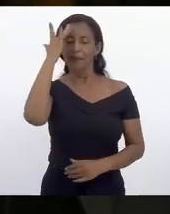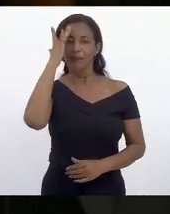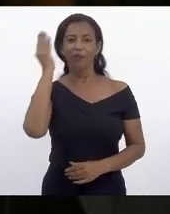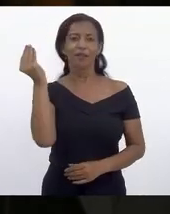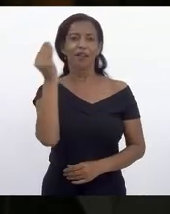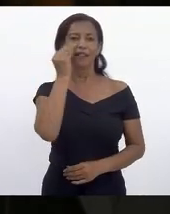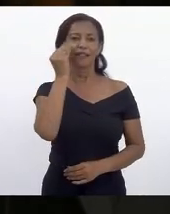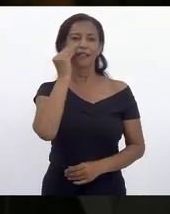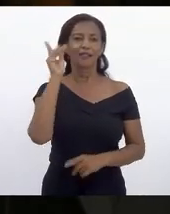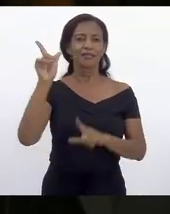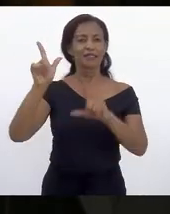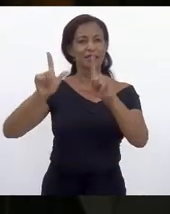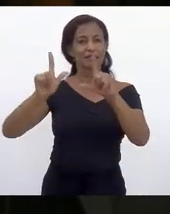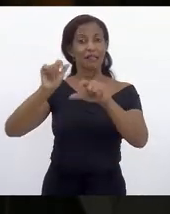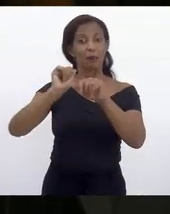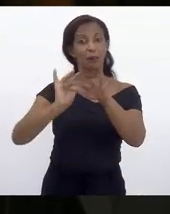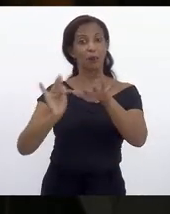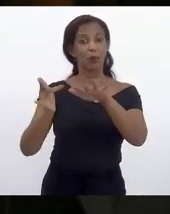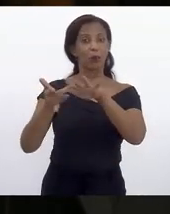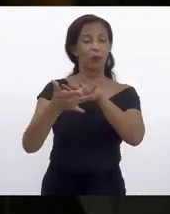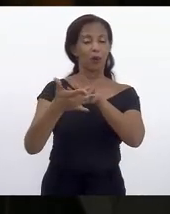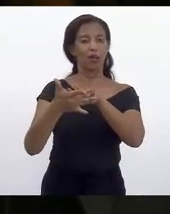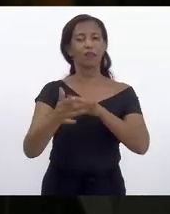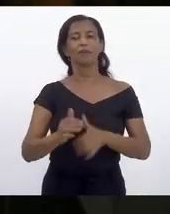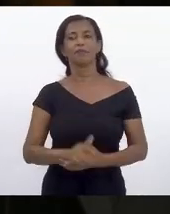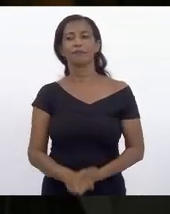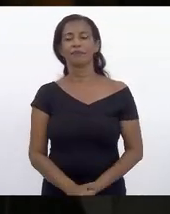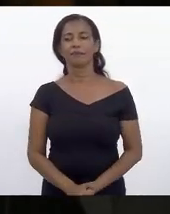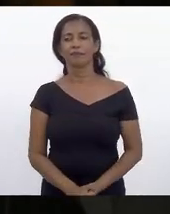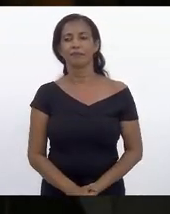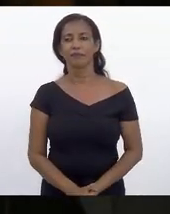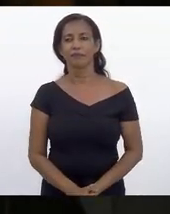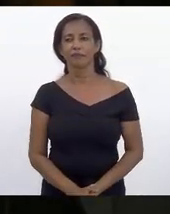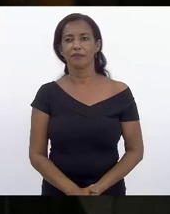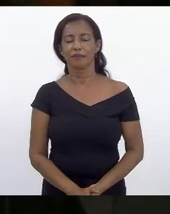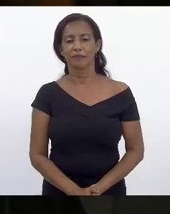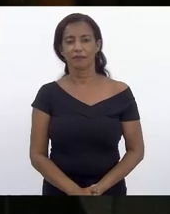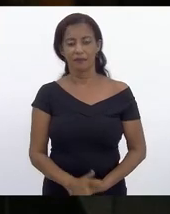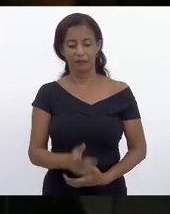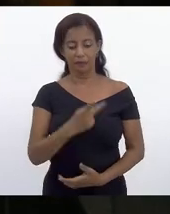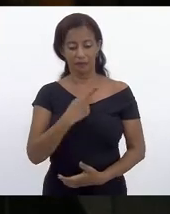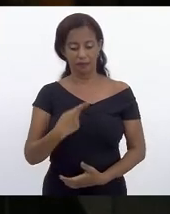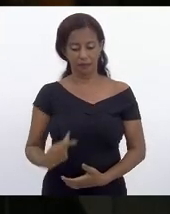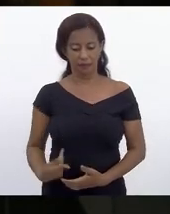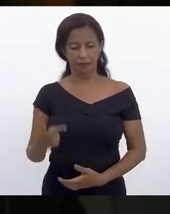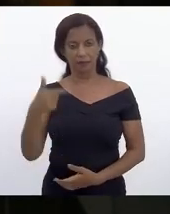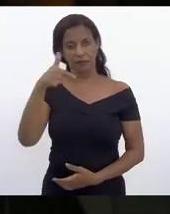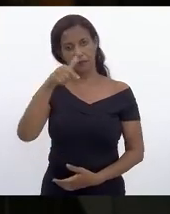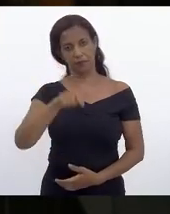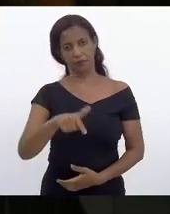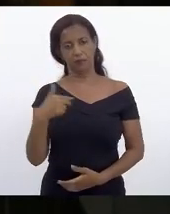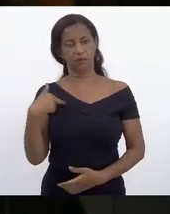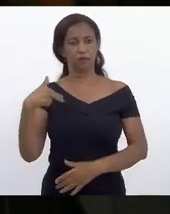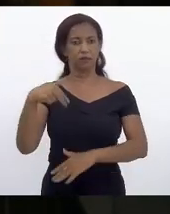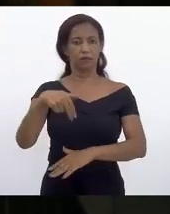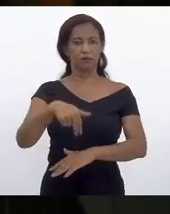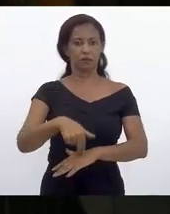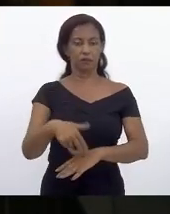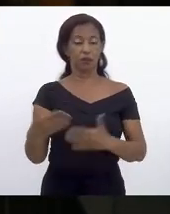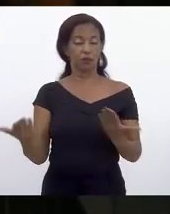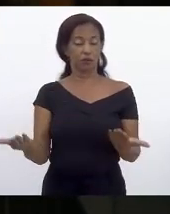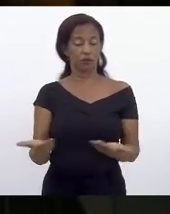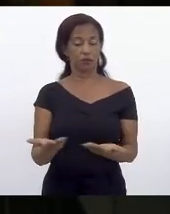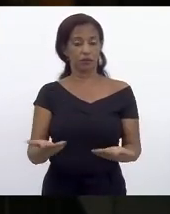nos assistem pelas redes sociais, pela TV Alerja. Presidente, mais uma vez eu estou vindo a essa tribuna